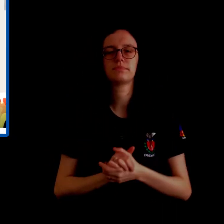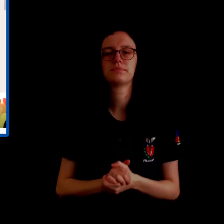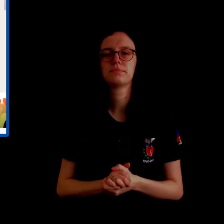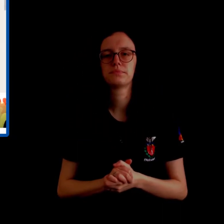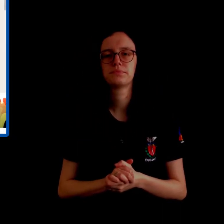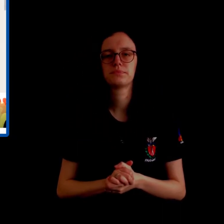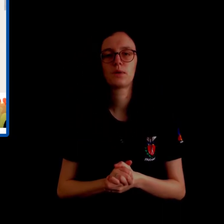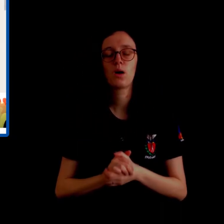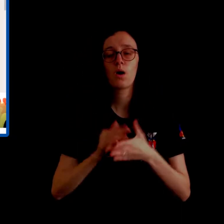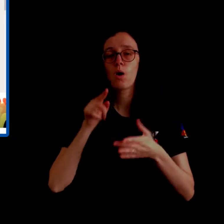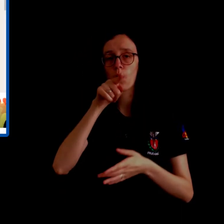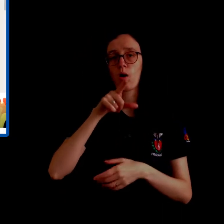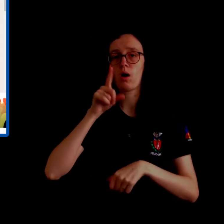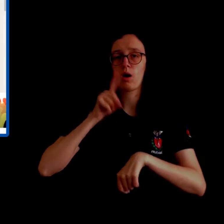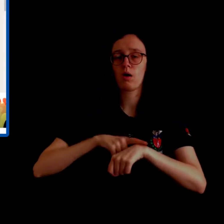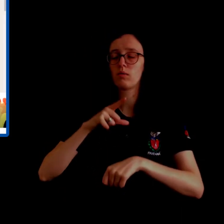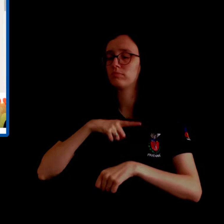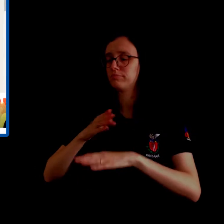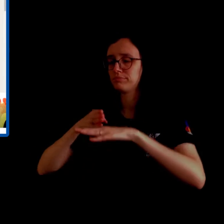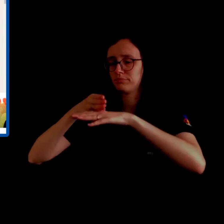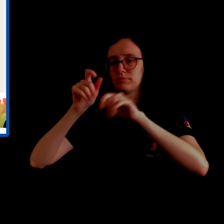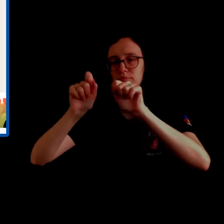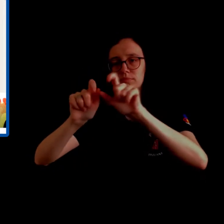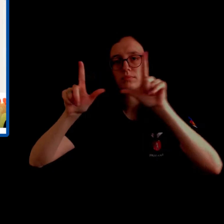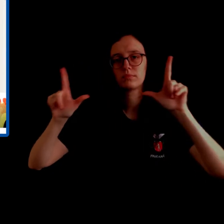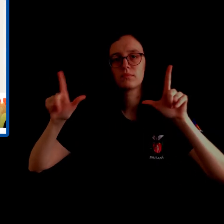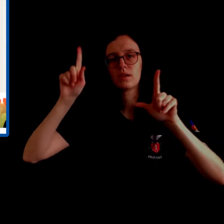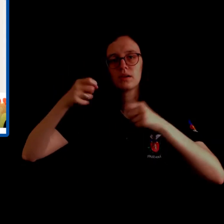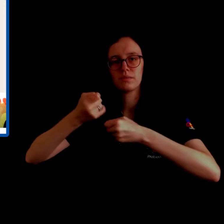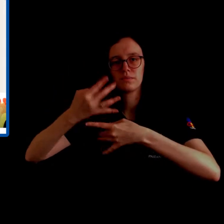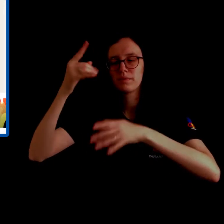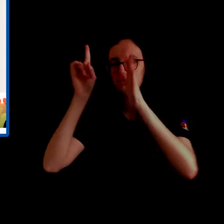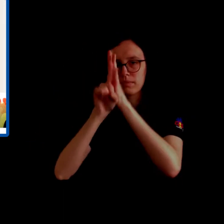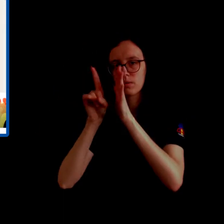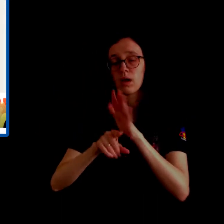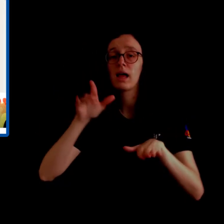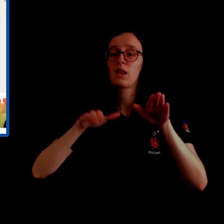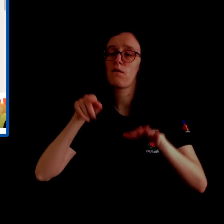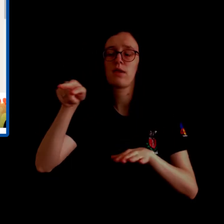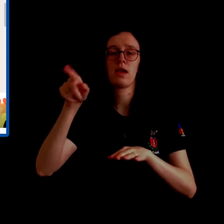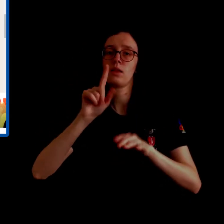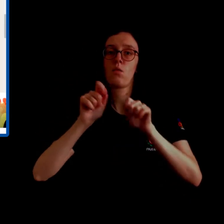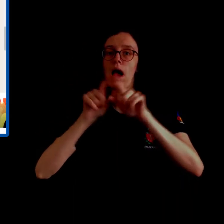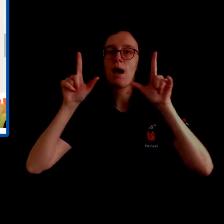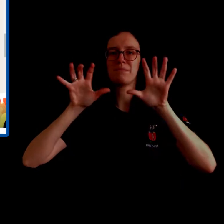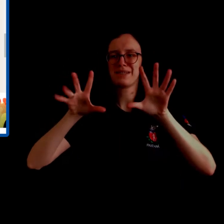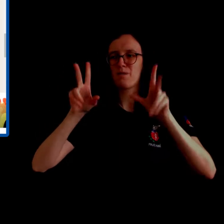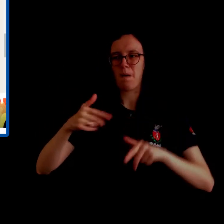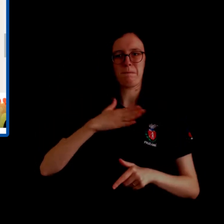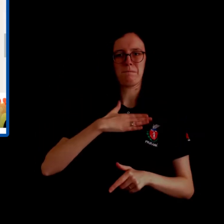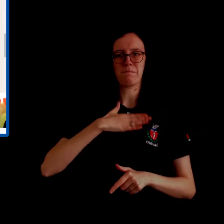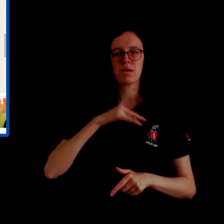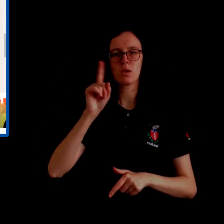Quando vocês clicam no formulário, de repente o formulário ele não abre dessa forma, mas ele abre com um lápis aqui